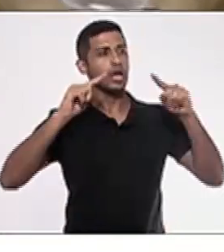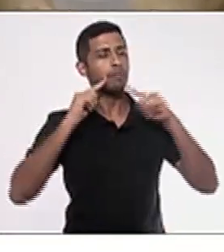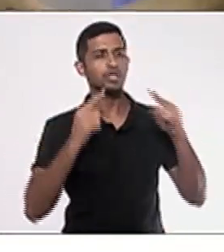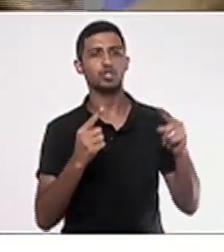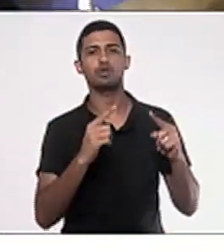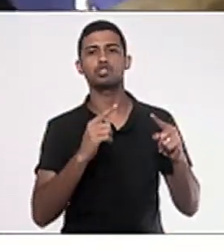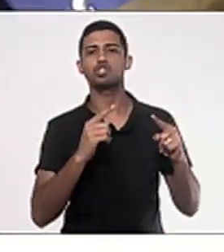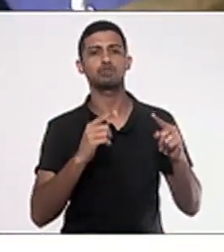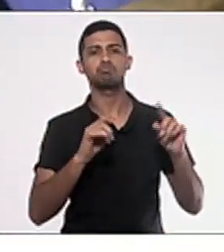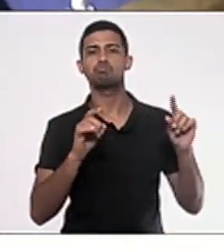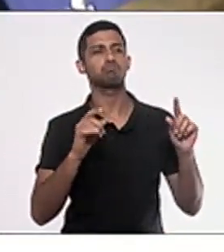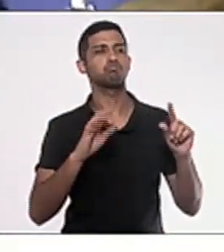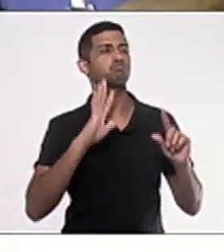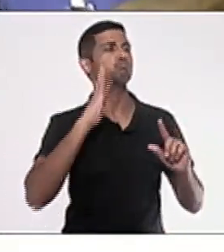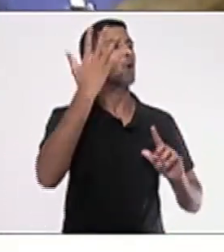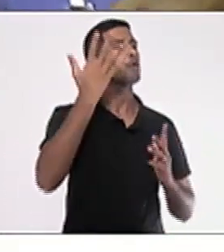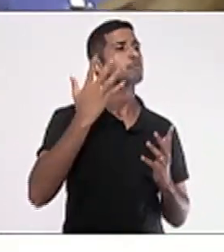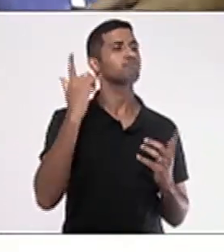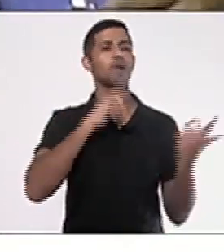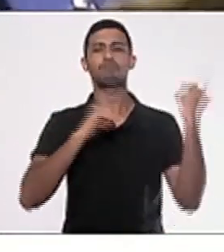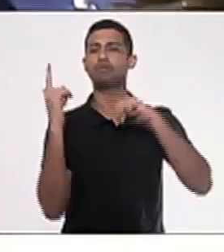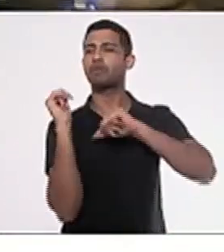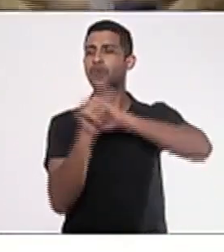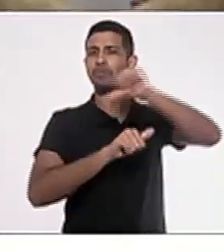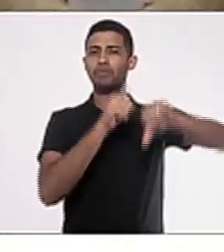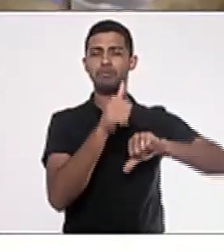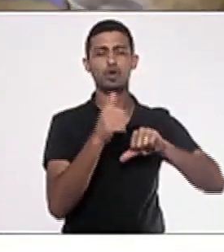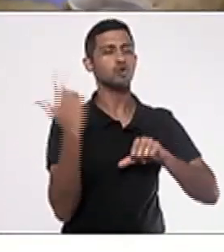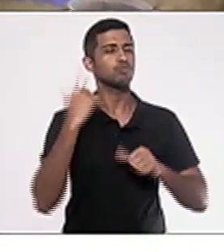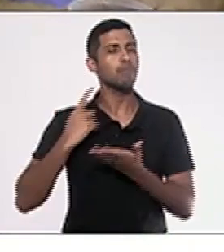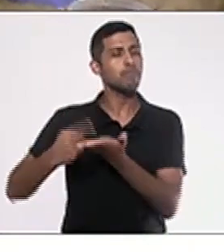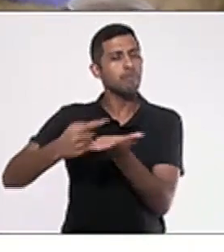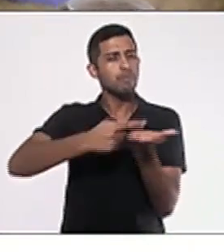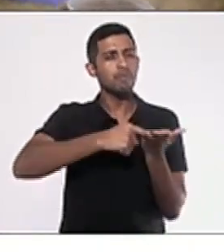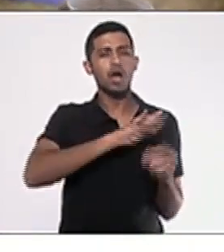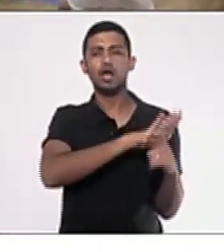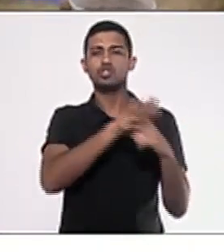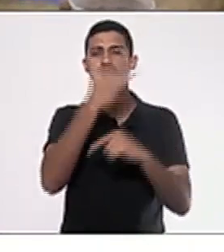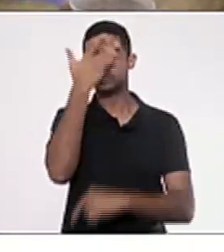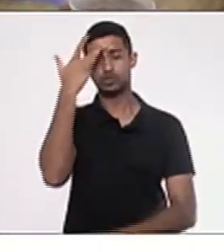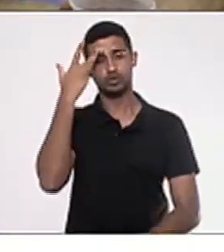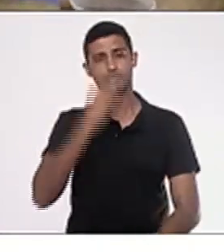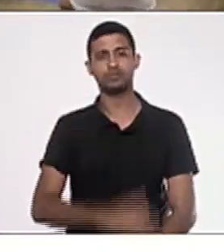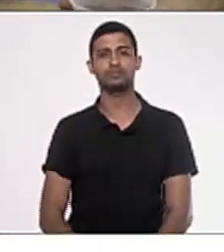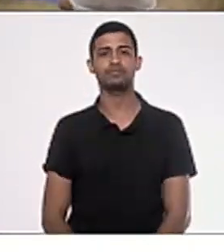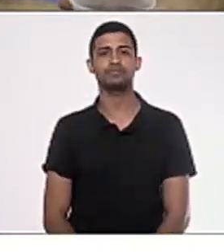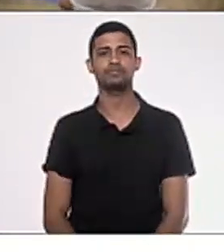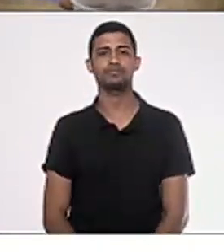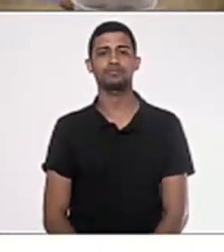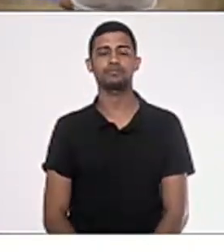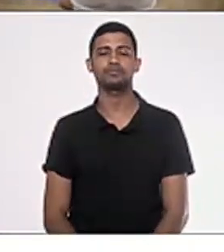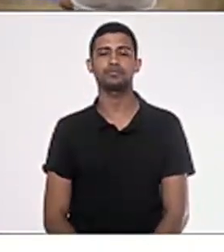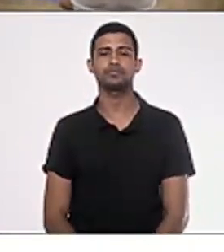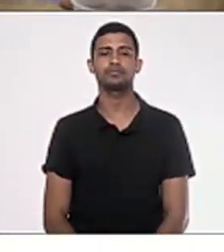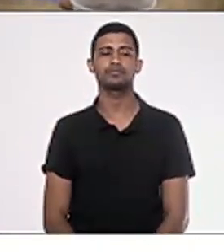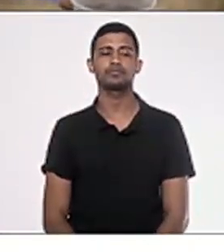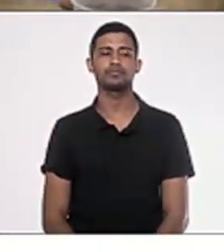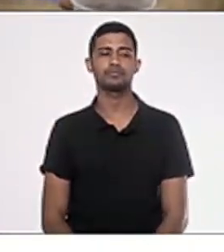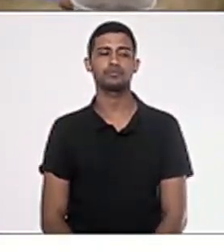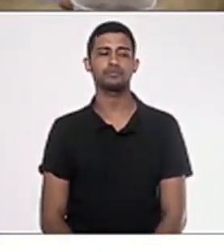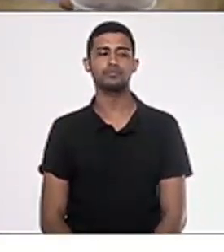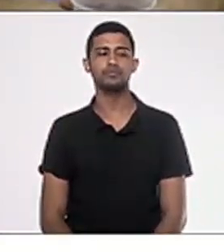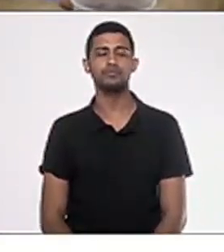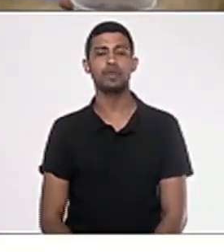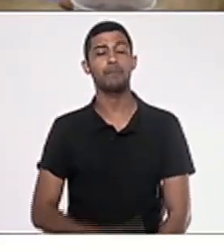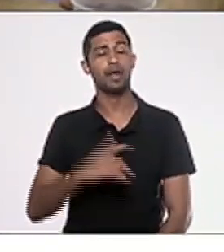reclamações e fazer aí alguns acordos ajudando o consumidor. Mas, em regra, o